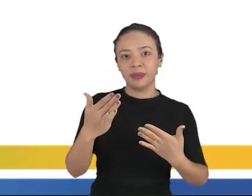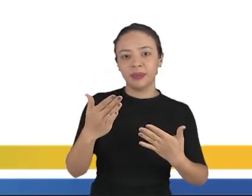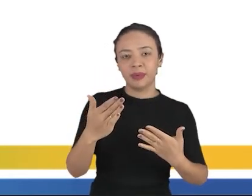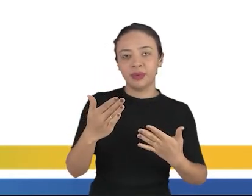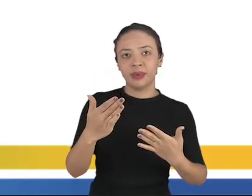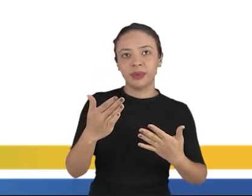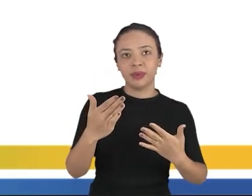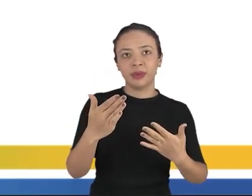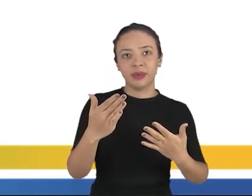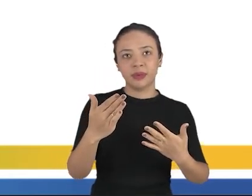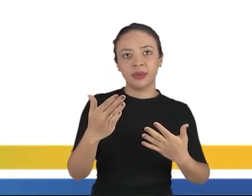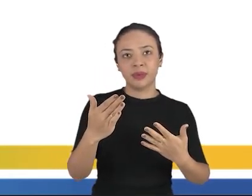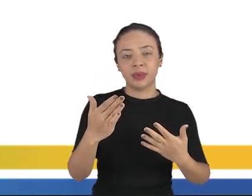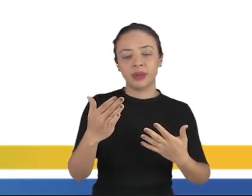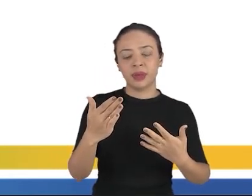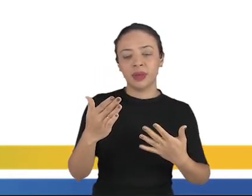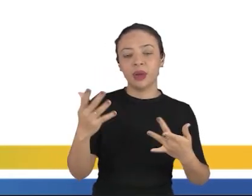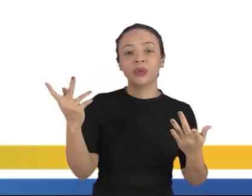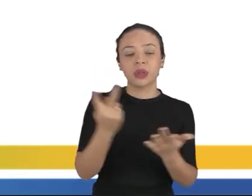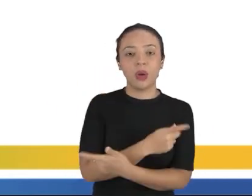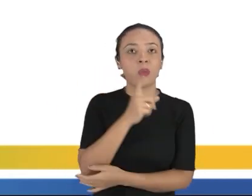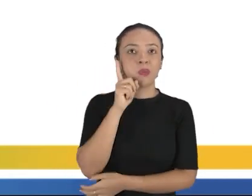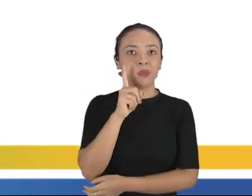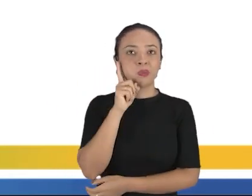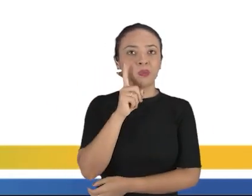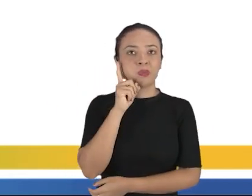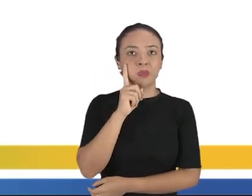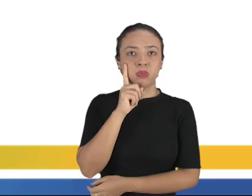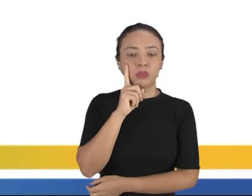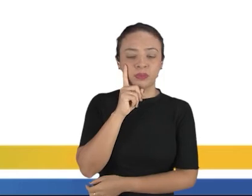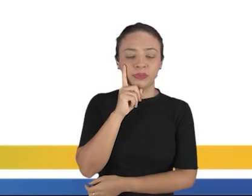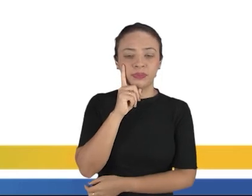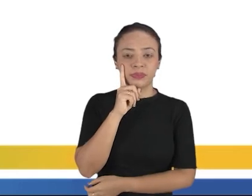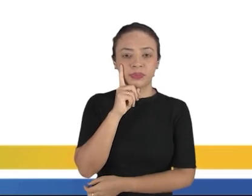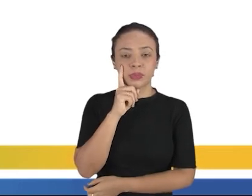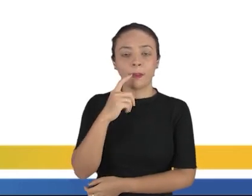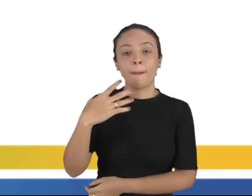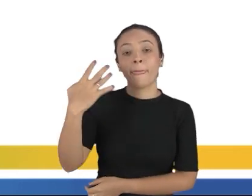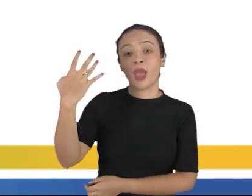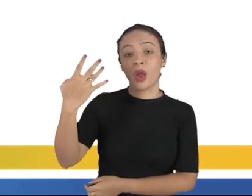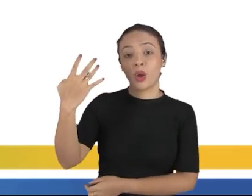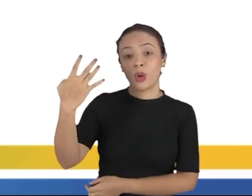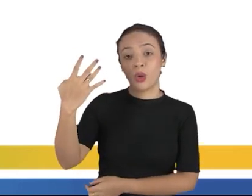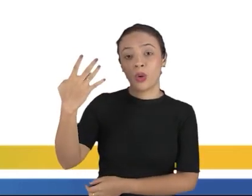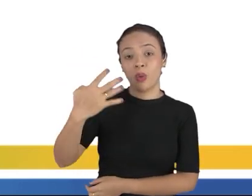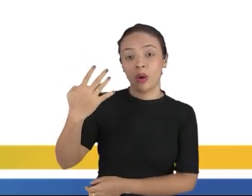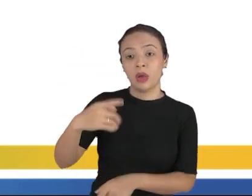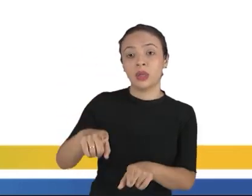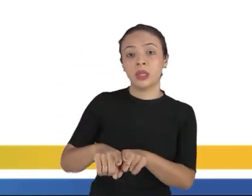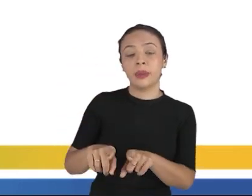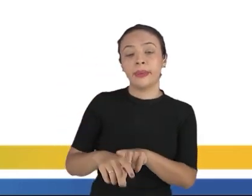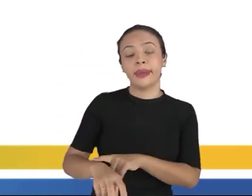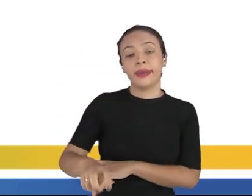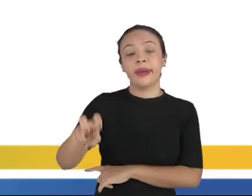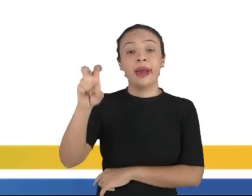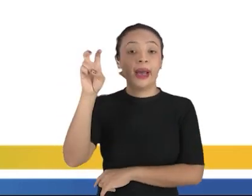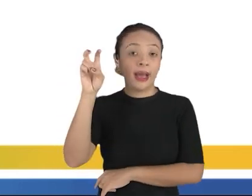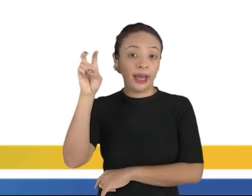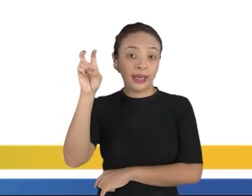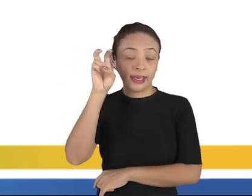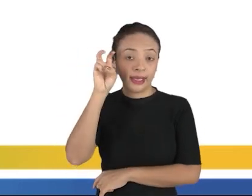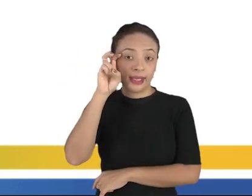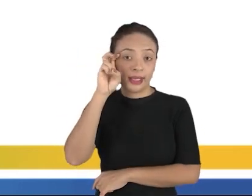ou canadense, né? Mas a data americana, 4th Thursday of November, é a quarta quinta-feira de novembro. E na letra